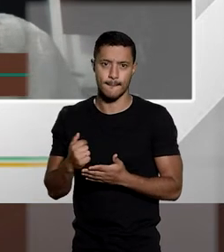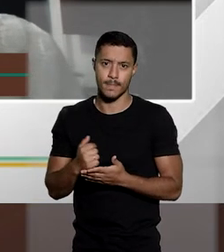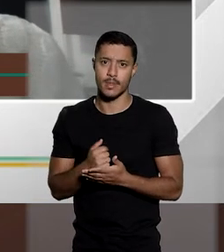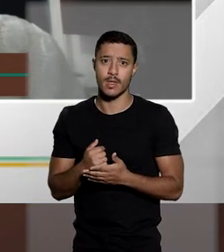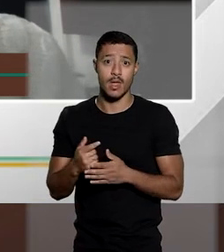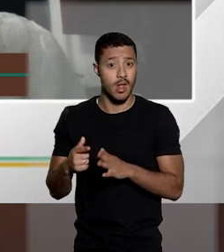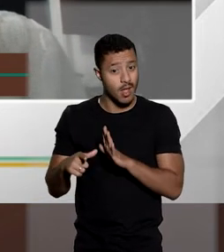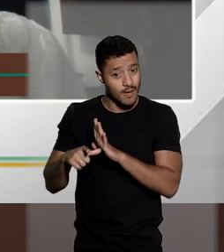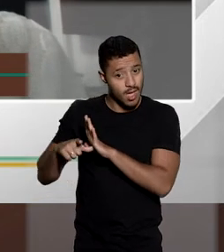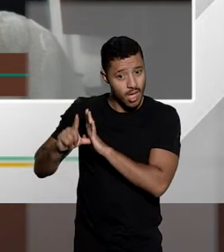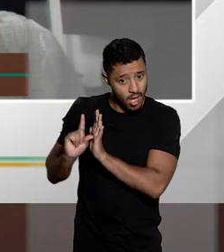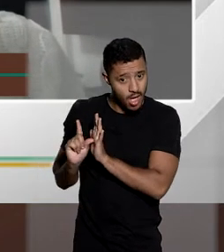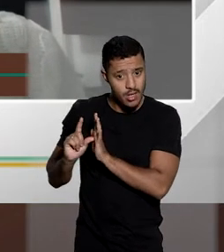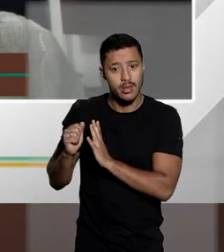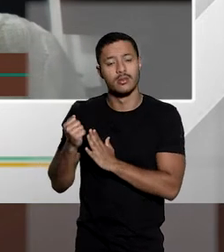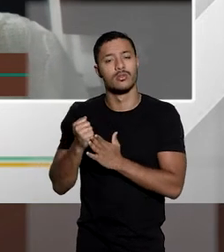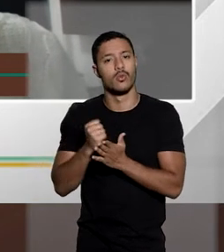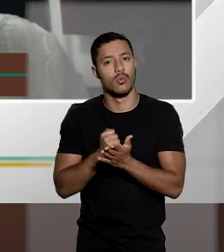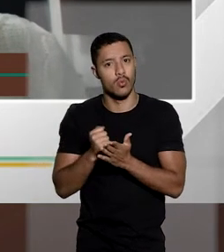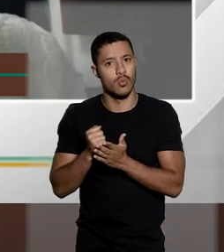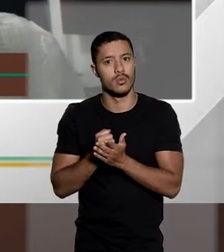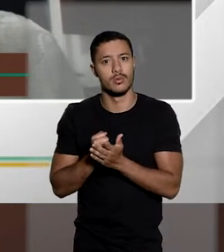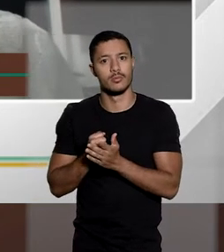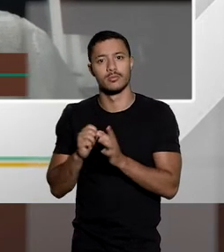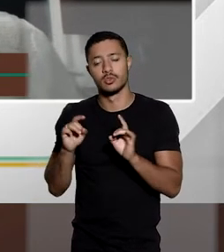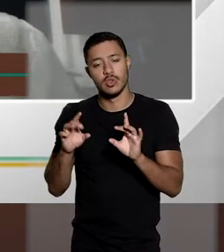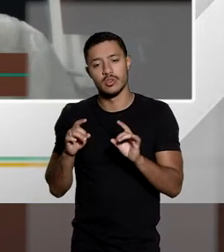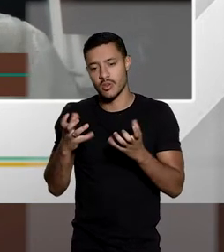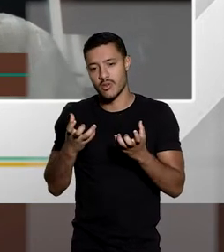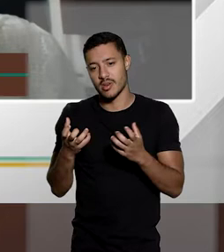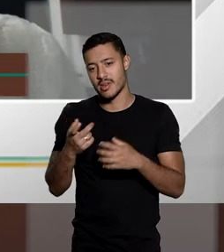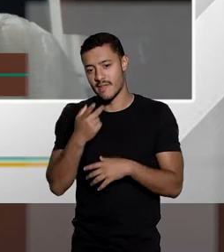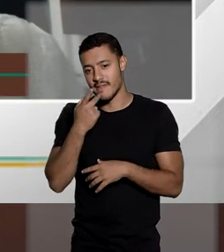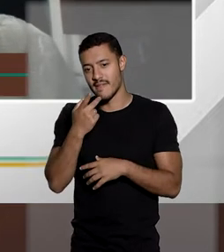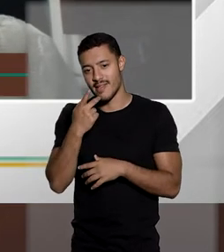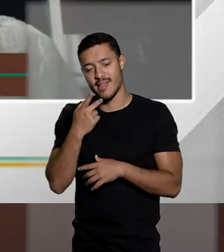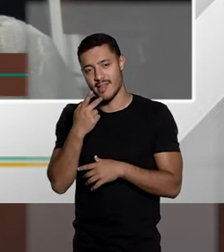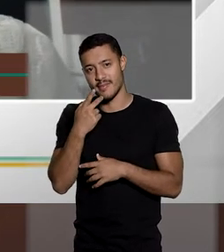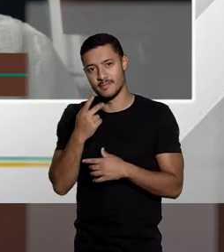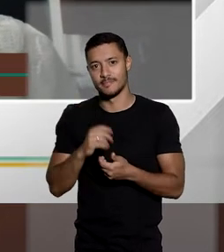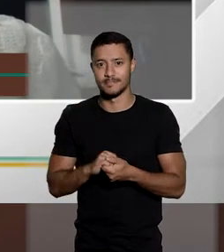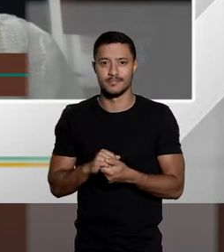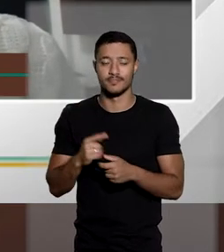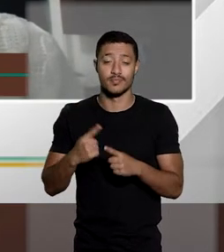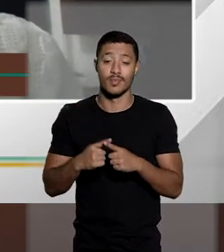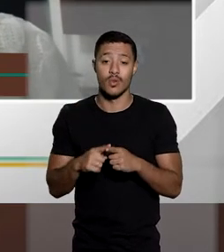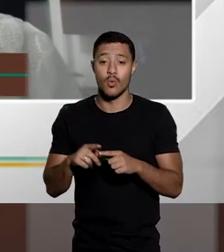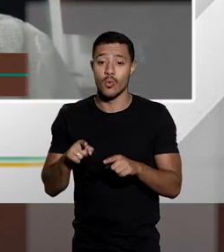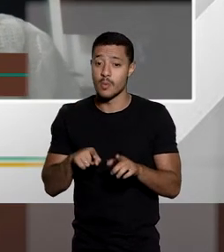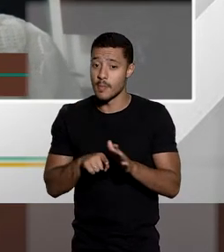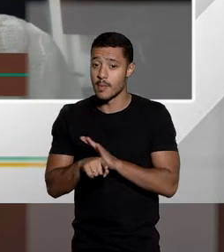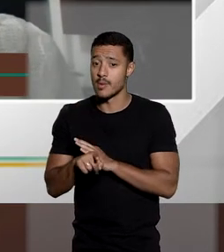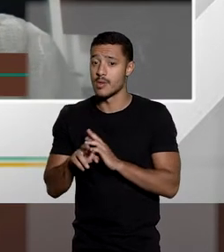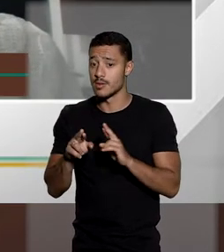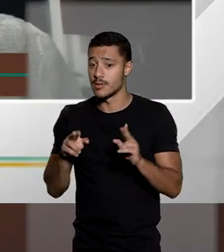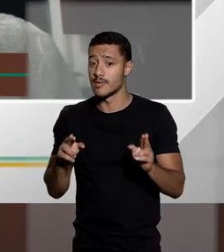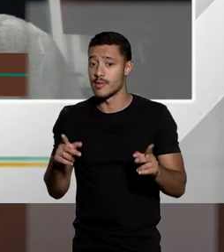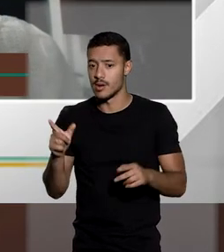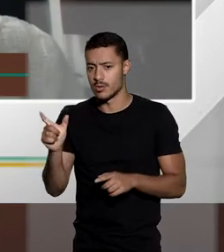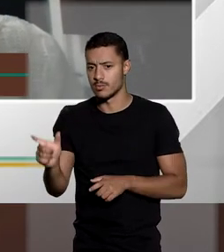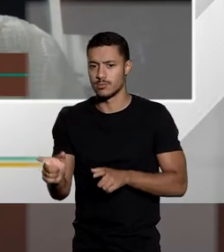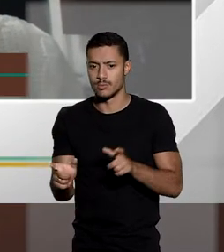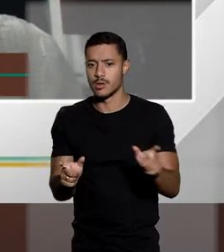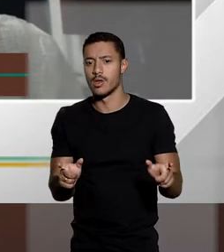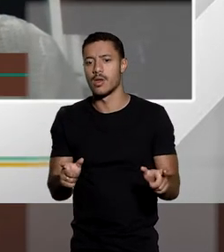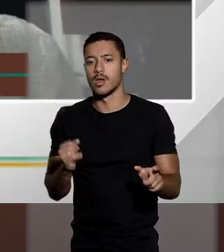a celebração do contrato. É só isso que eu queria realçar, porque quando se pergunta a diferença entre um e outro,